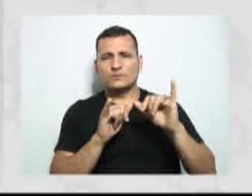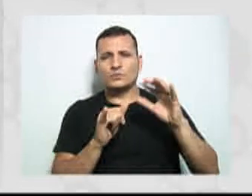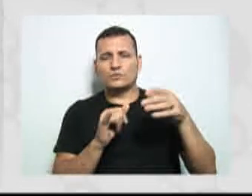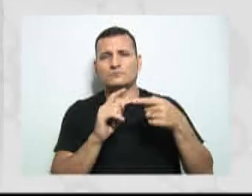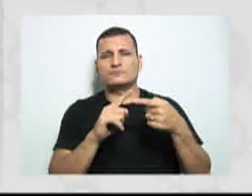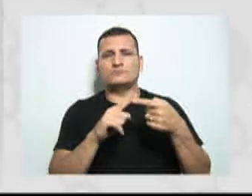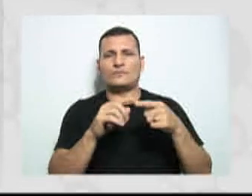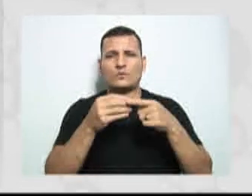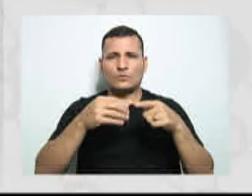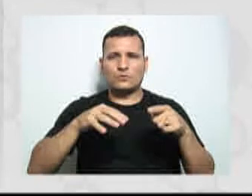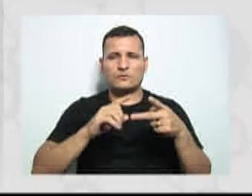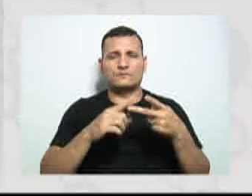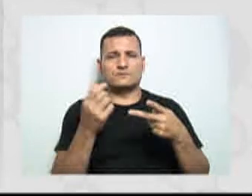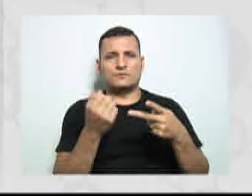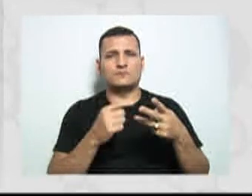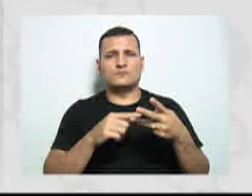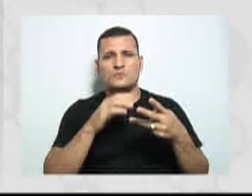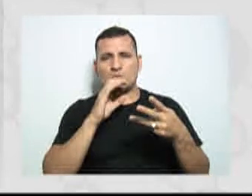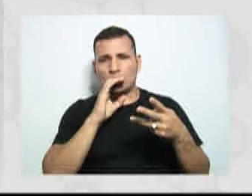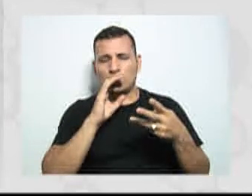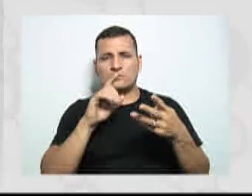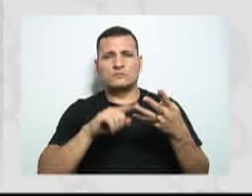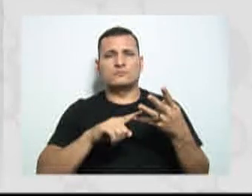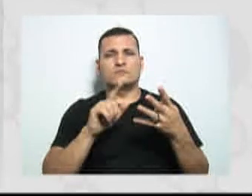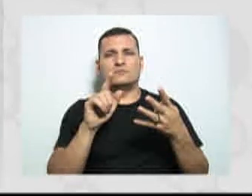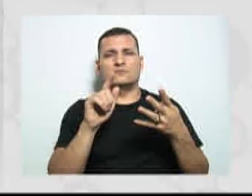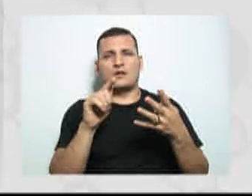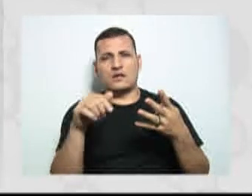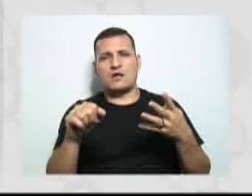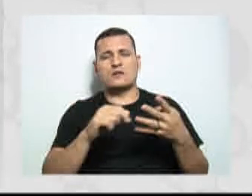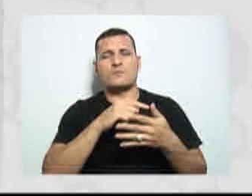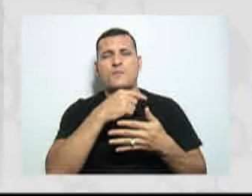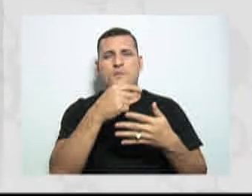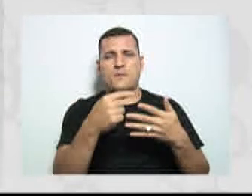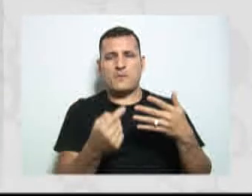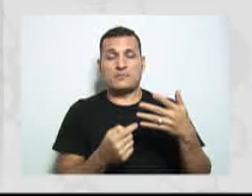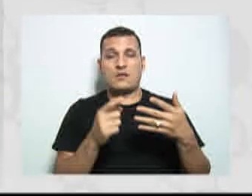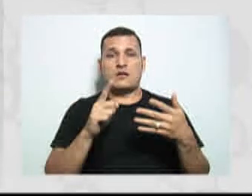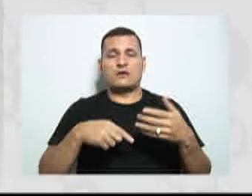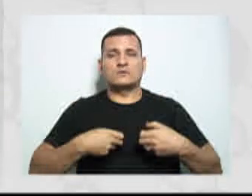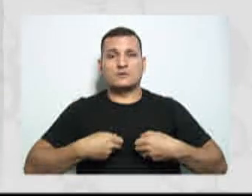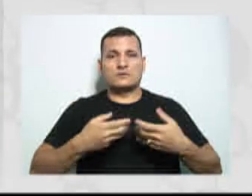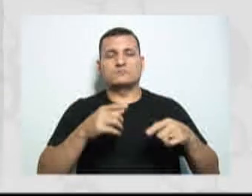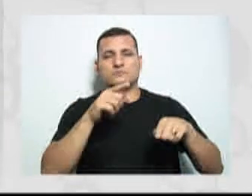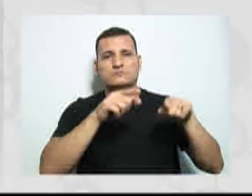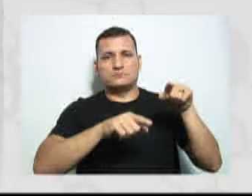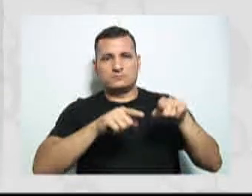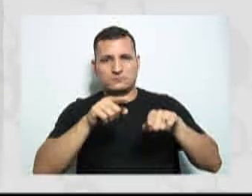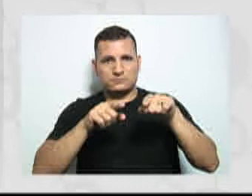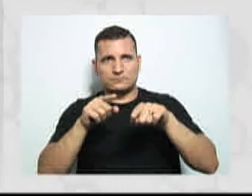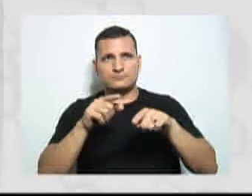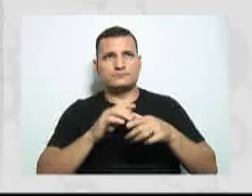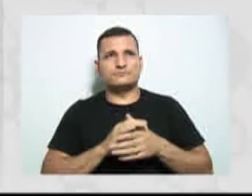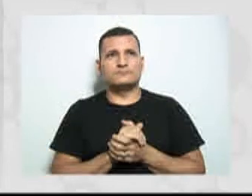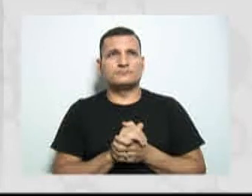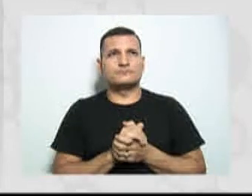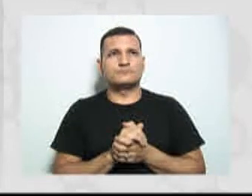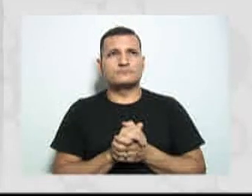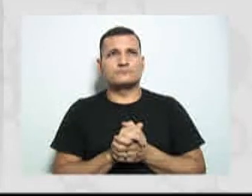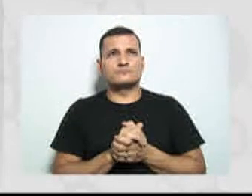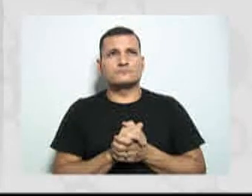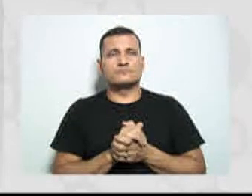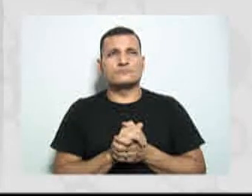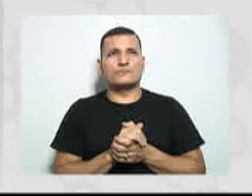condensado, ovos, leite, gás, se tornam os meus custos variáveis. O que eu